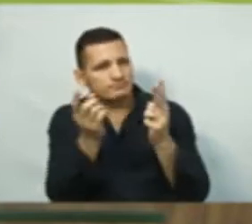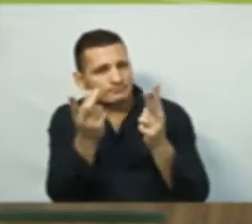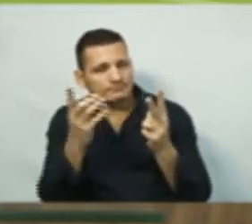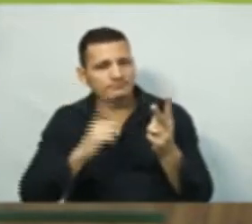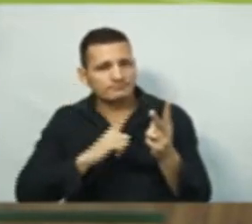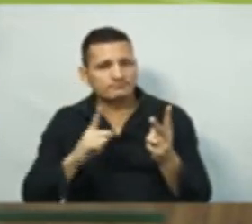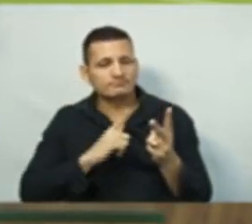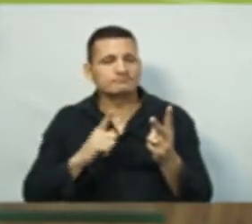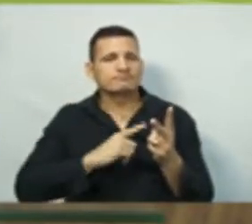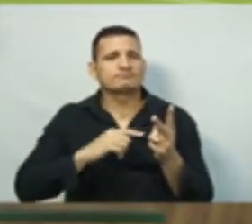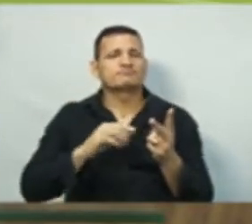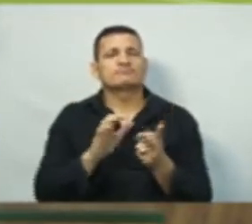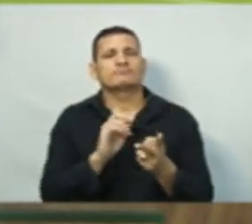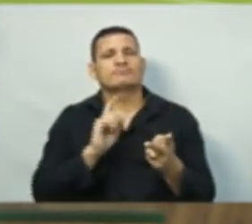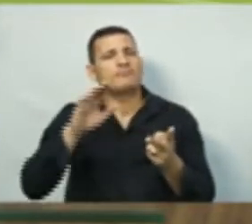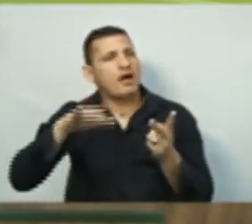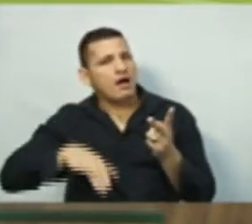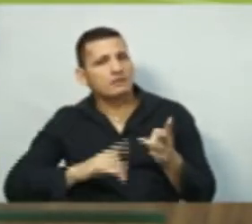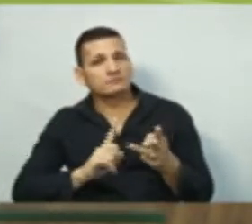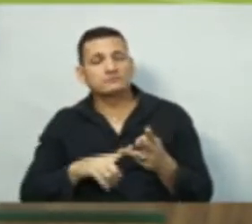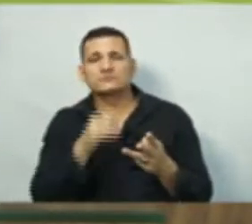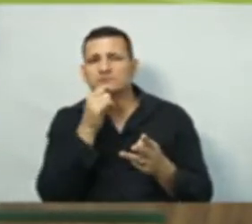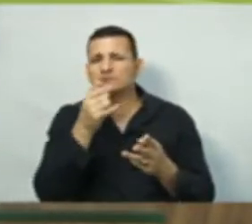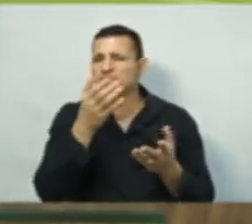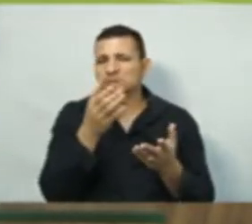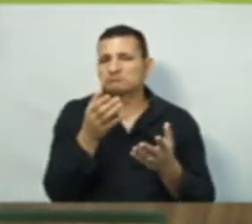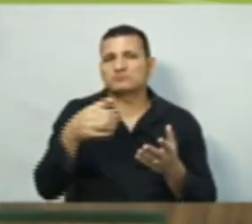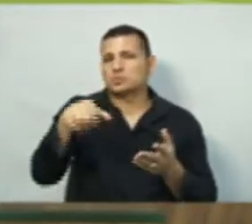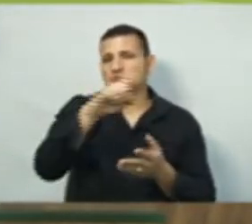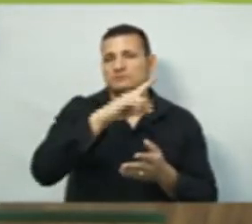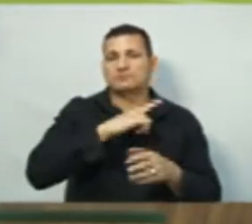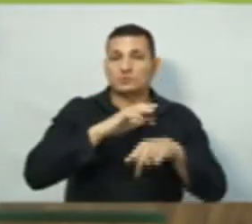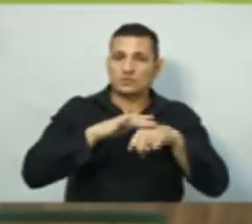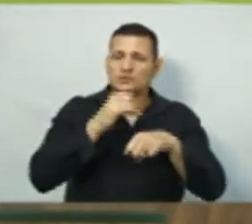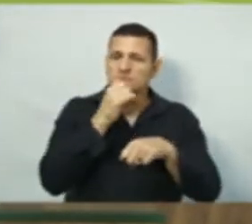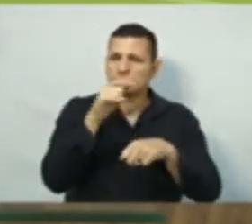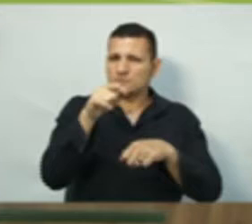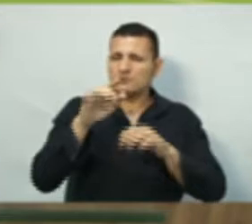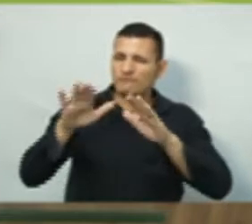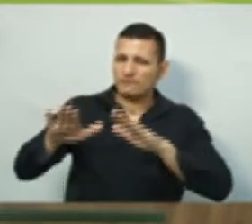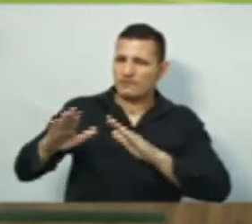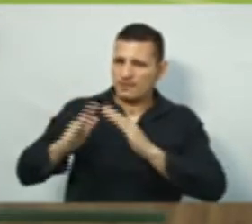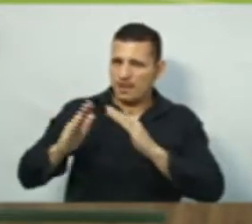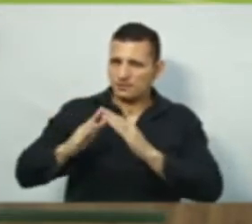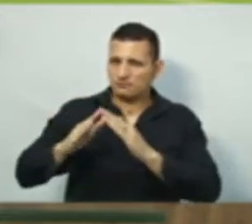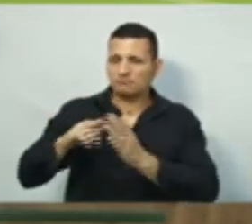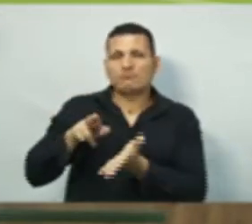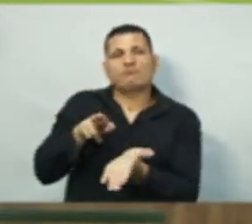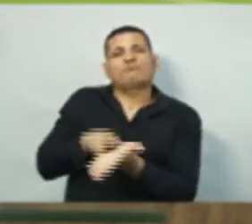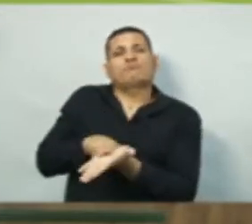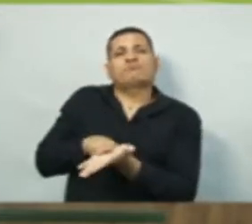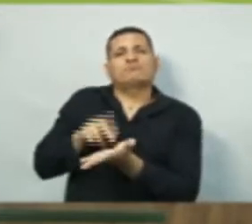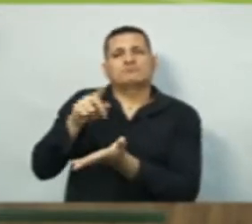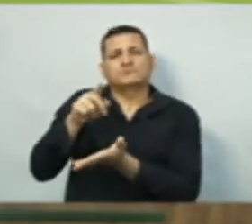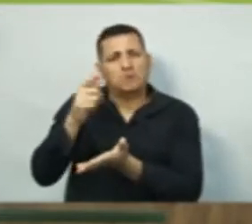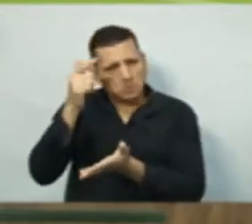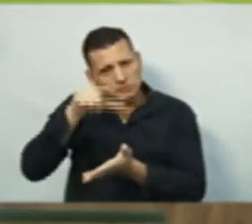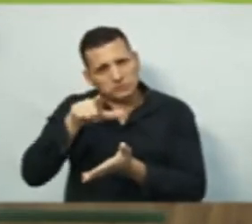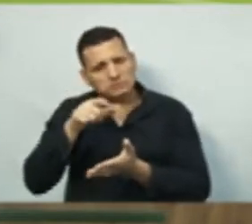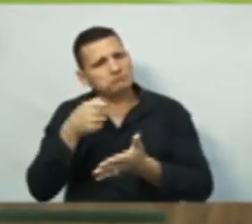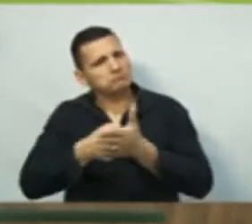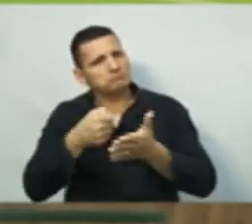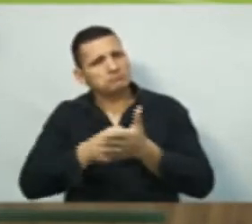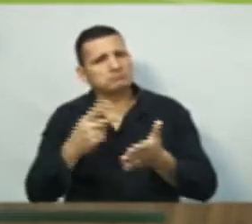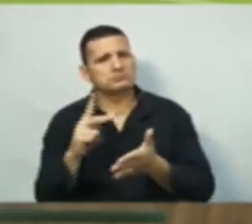um exemplo, suponhamos que alguém de vocês esteja doente. Se você ficar em casa, deitado, você vai conseguir exercer o seu direito à